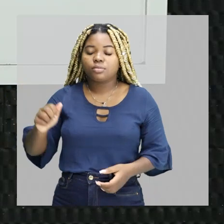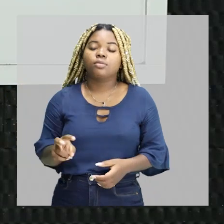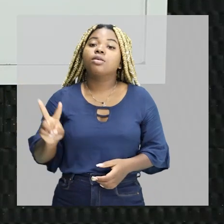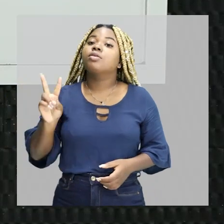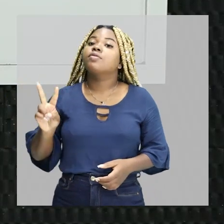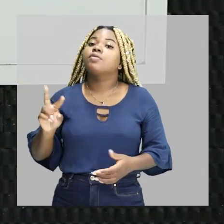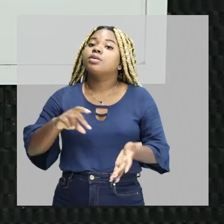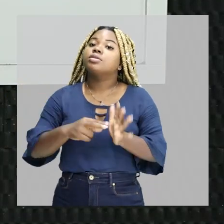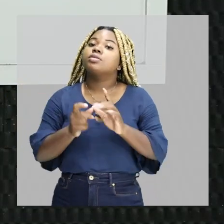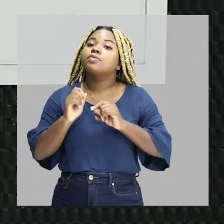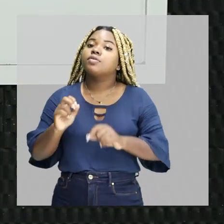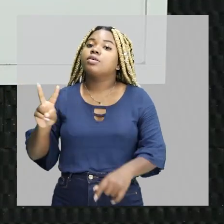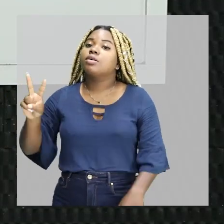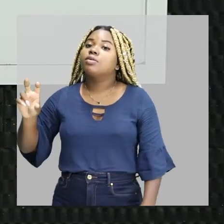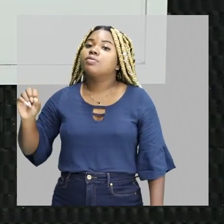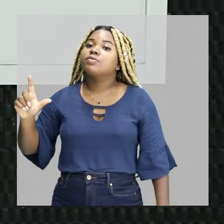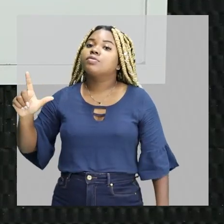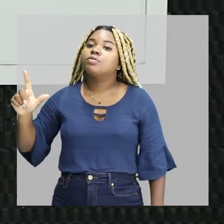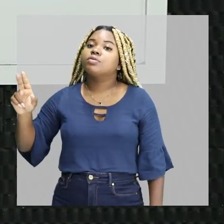e o V é